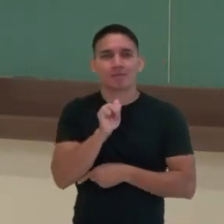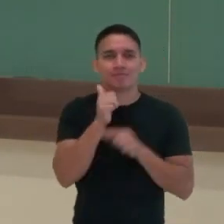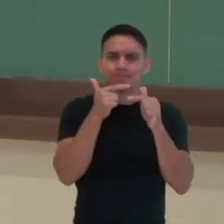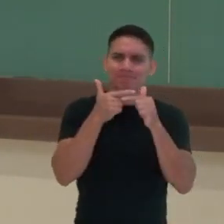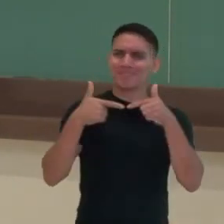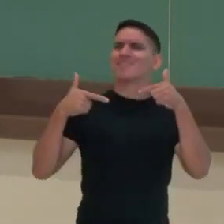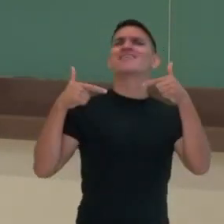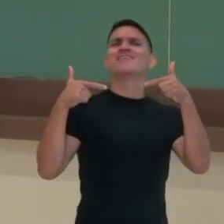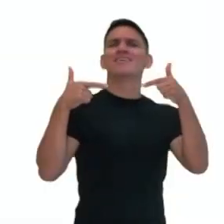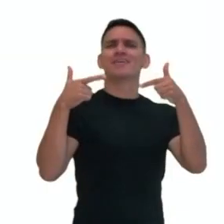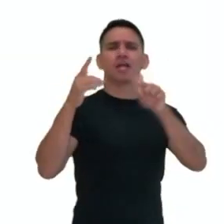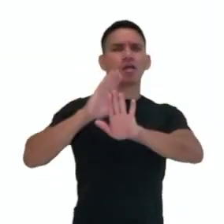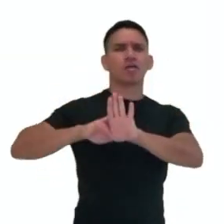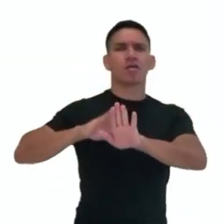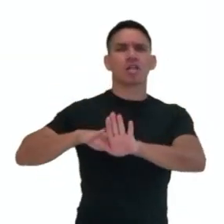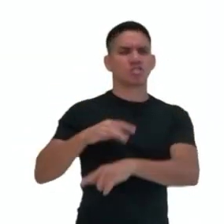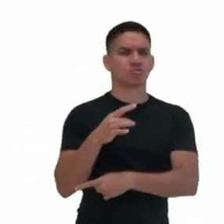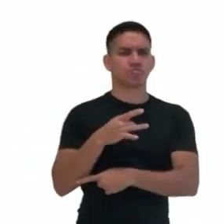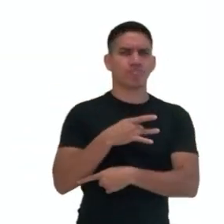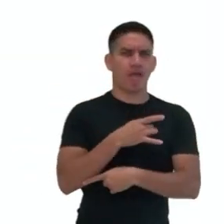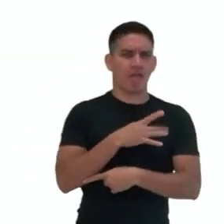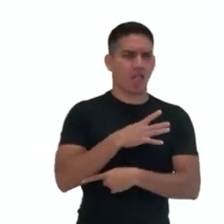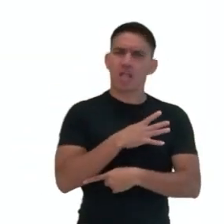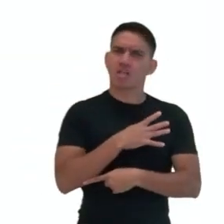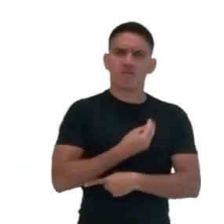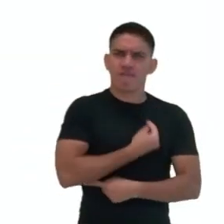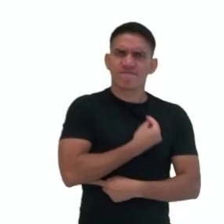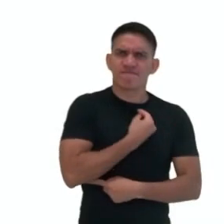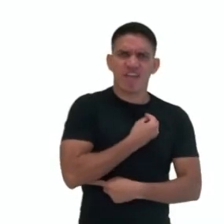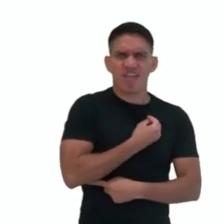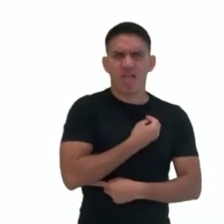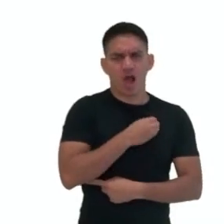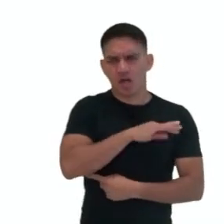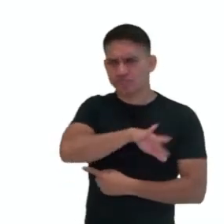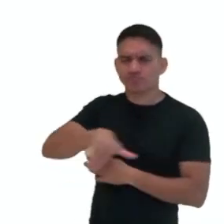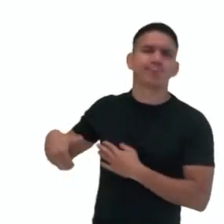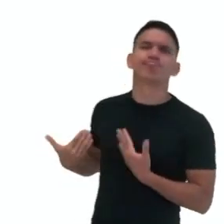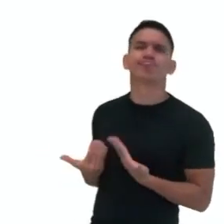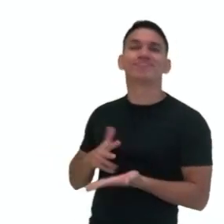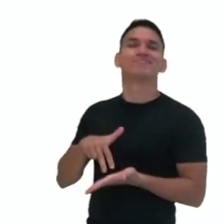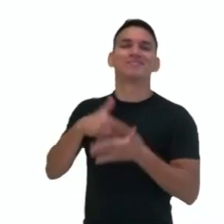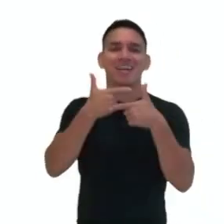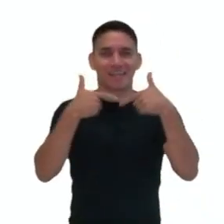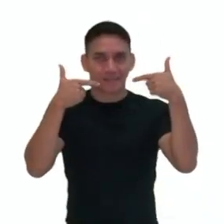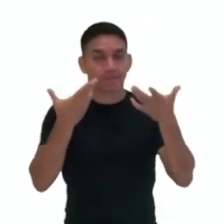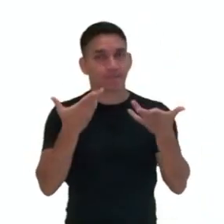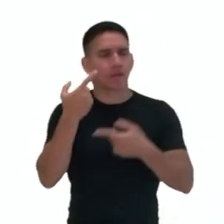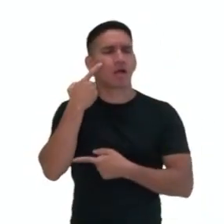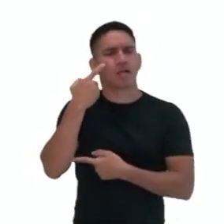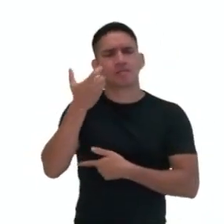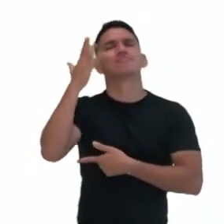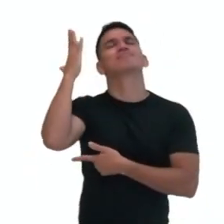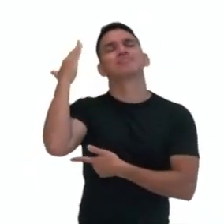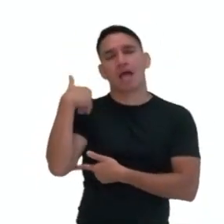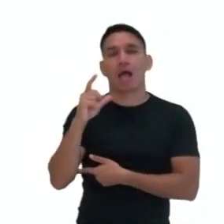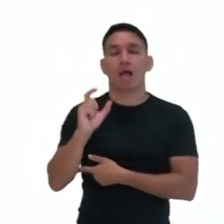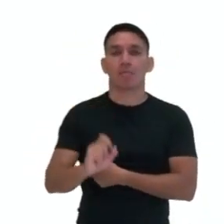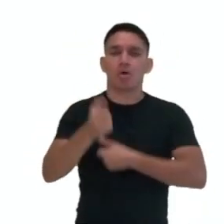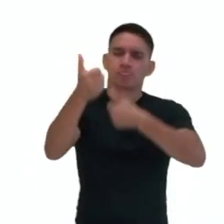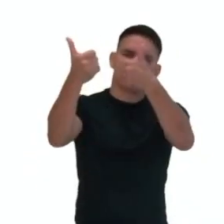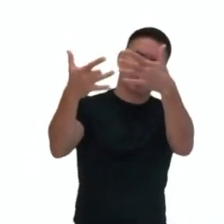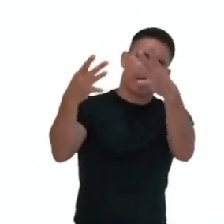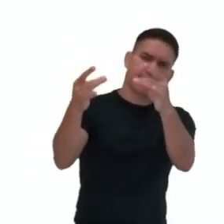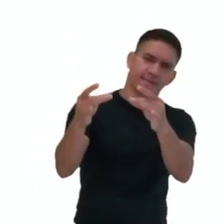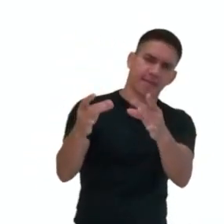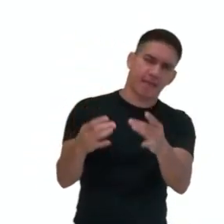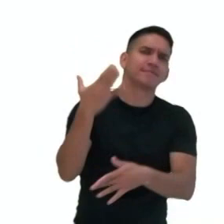vida. Observe, a resposta é pessoal, mas sabemos que a argumentação vai além da mera opinião e se